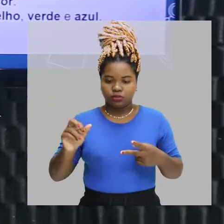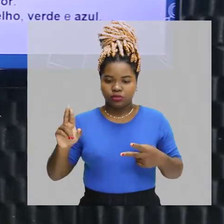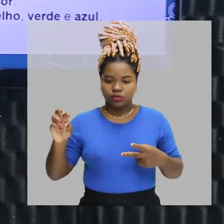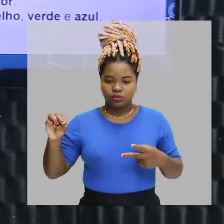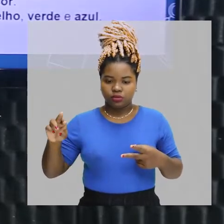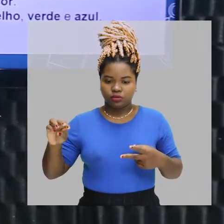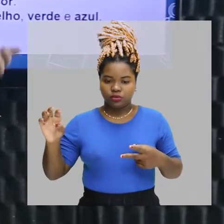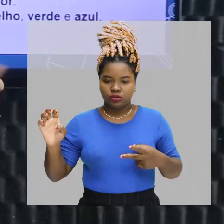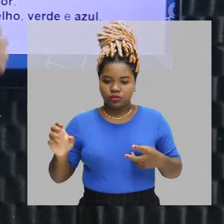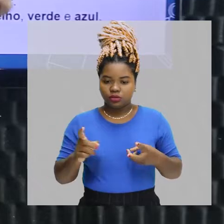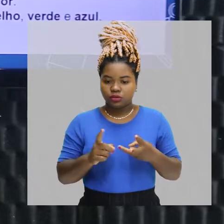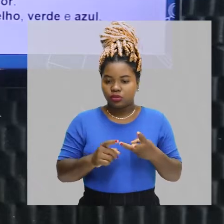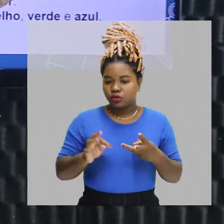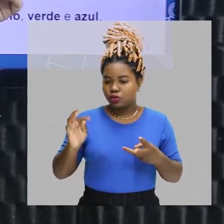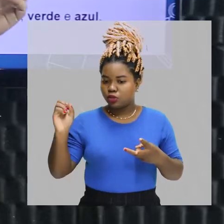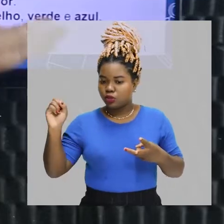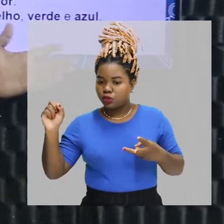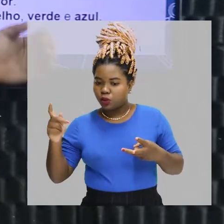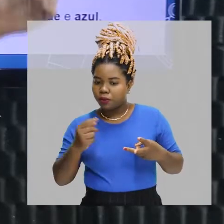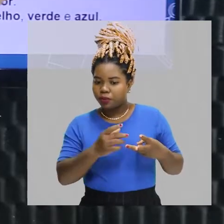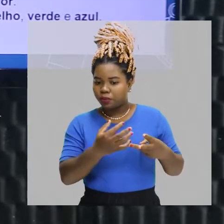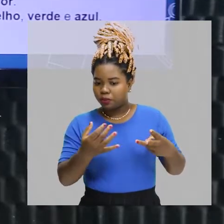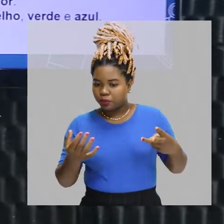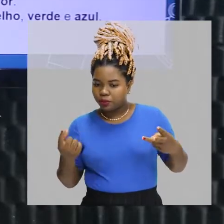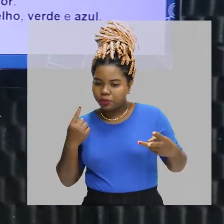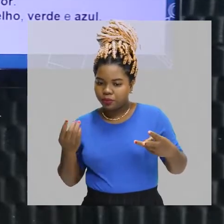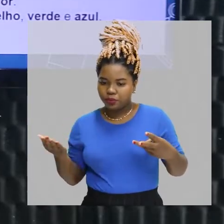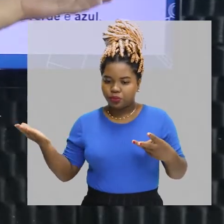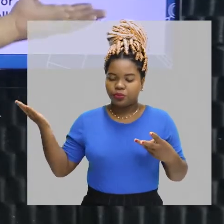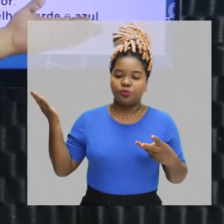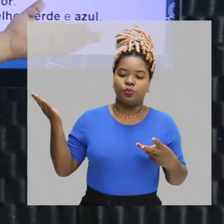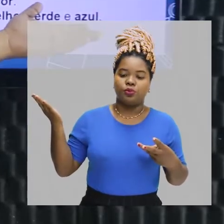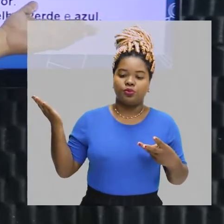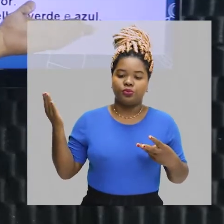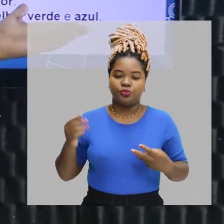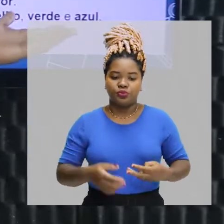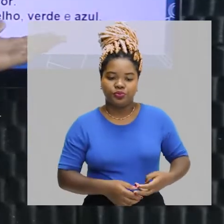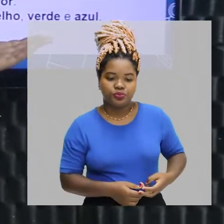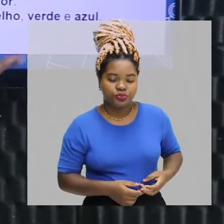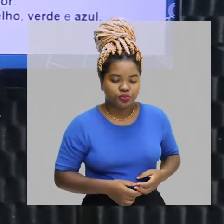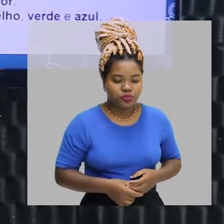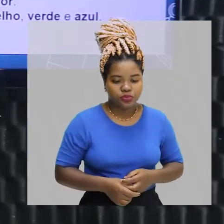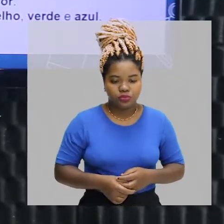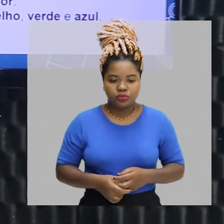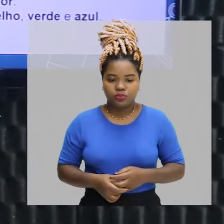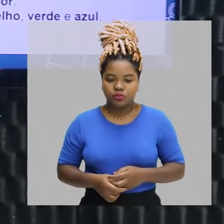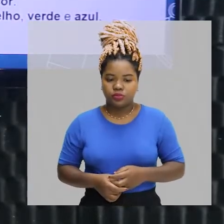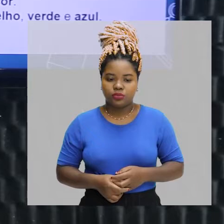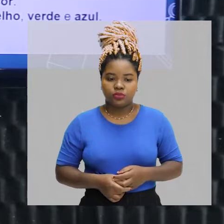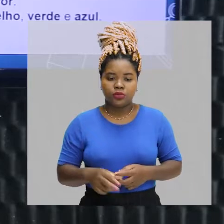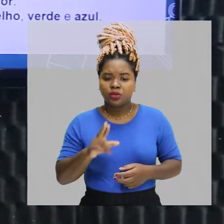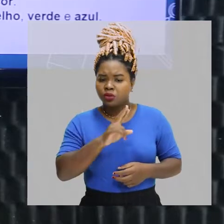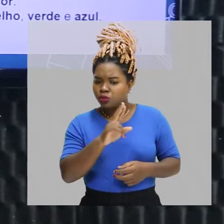o top, o down, o stranger e o bottom, né? Então, o nome é feito de acordo com a